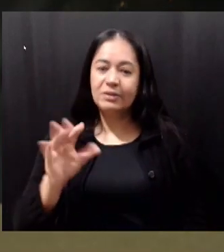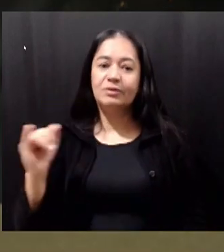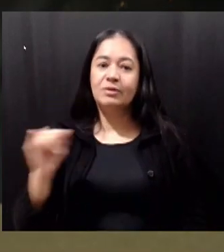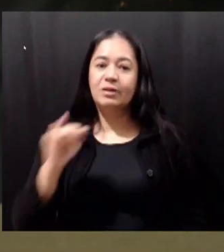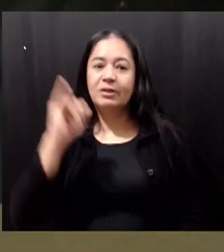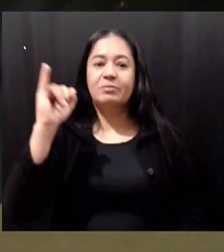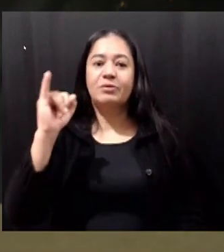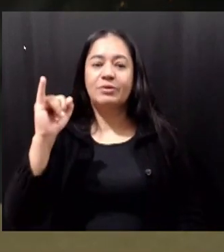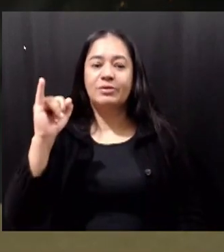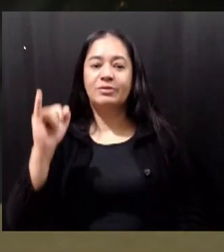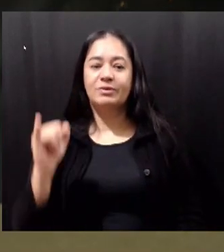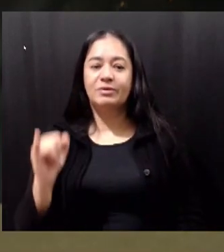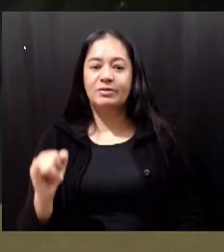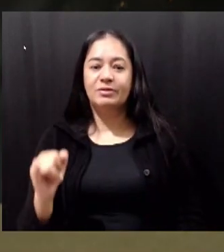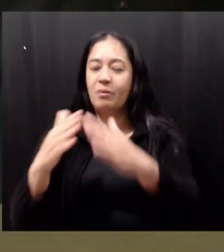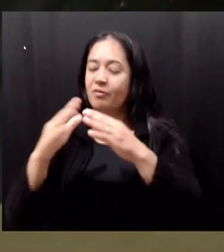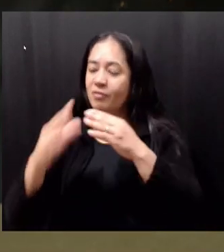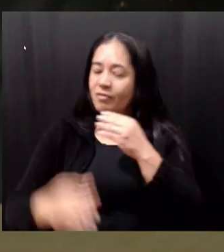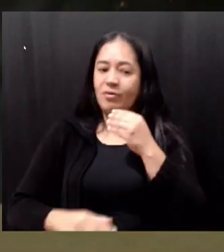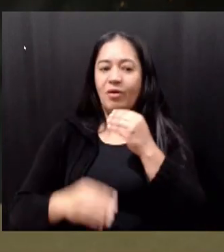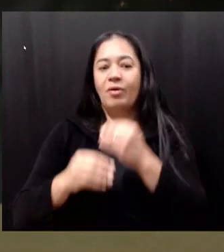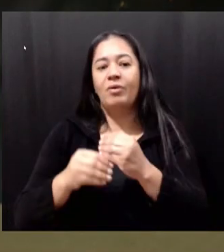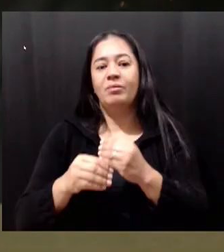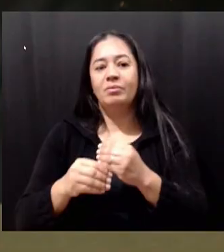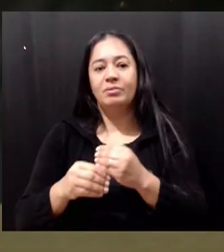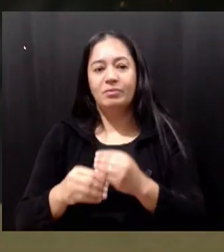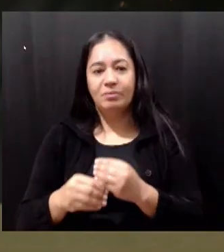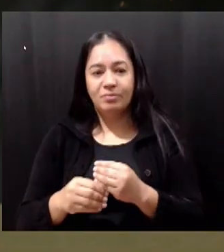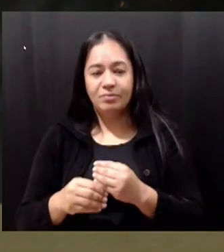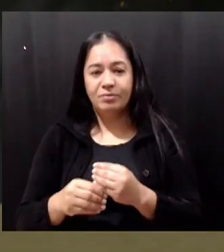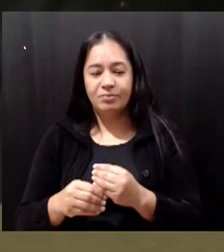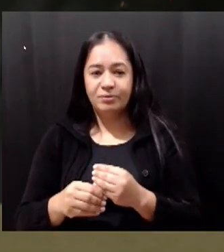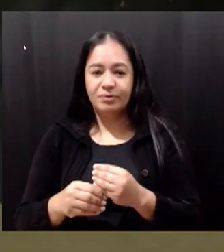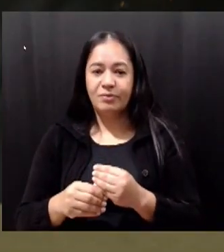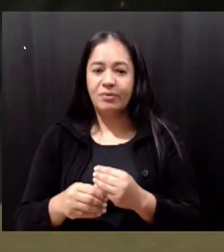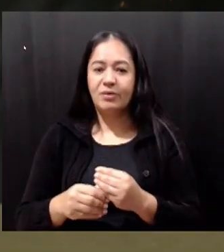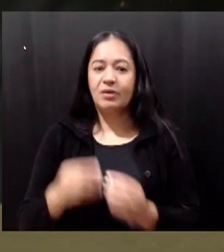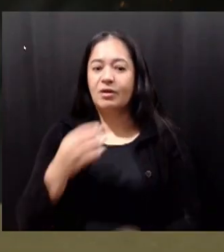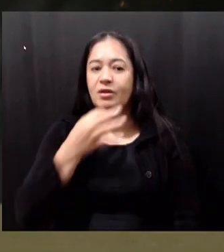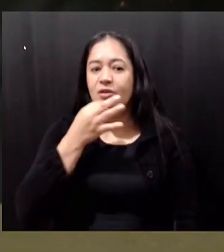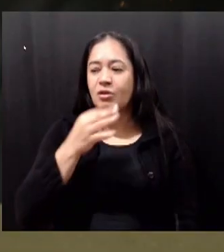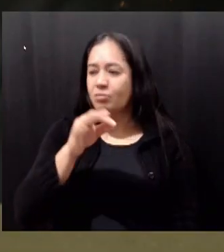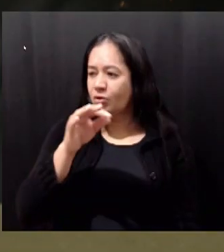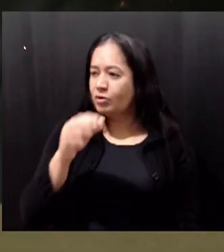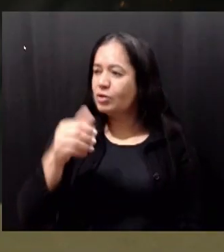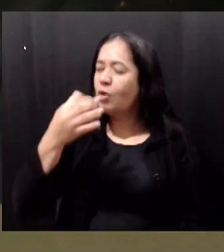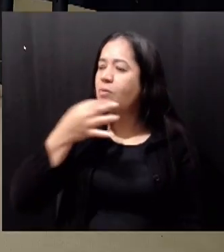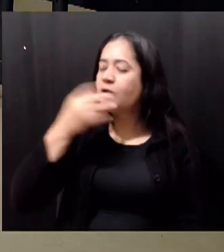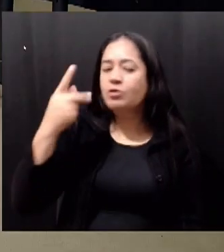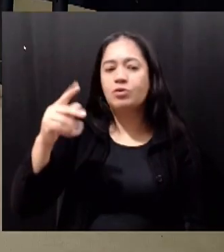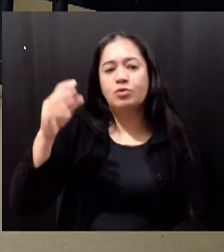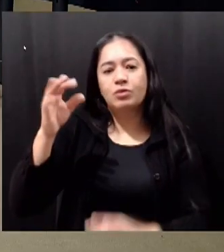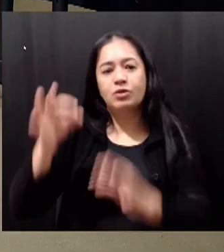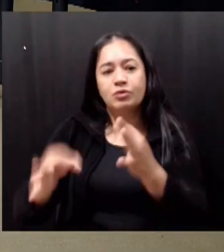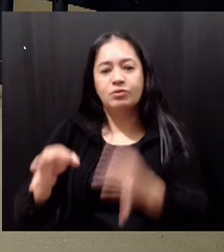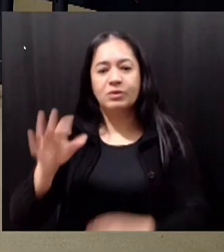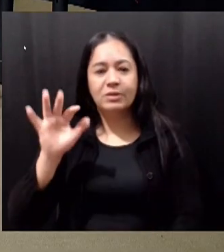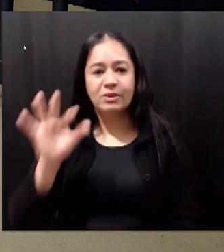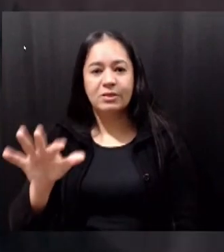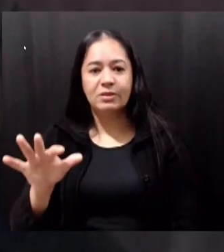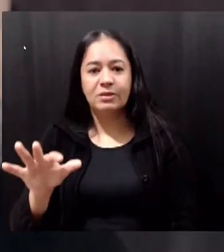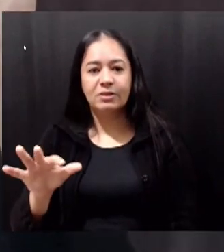que você completasse na questão, assim, no seu ponto de vista jurídico. Isso. Isso tem um reflexo